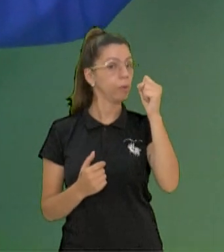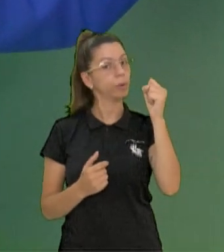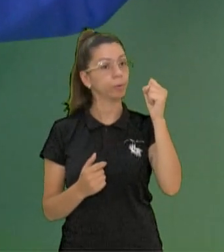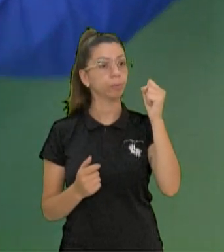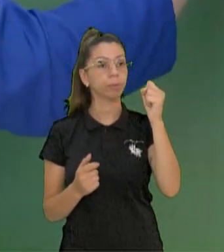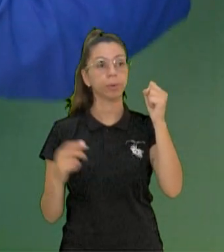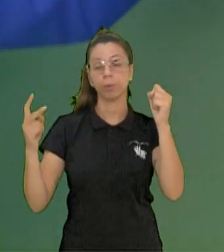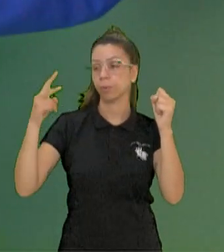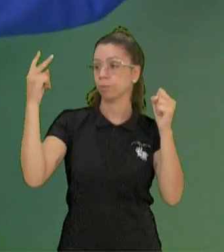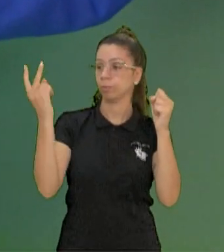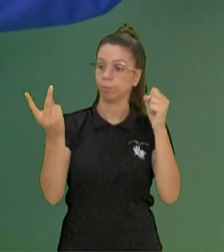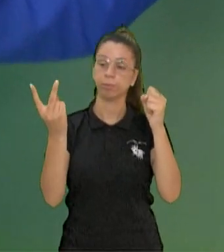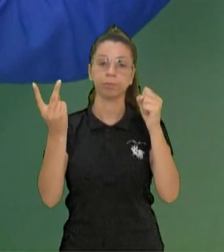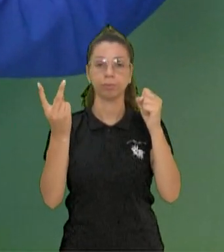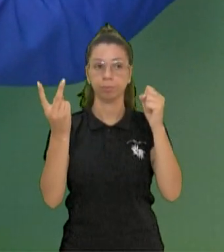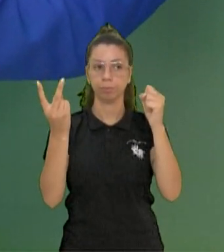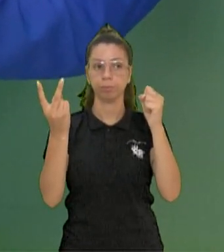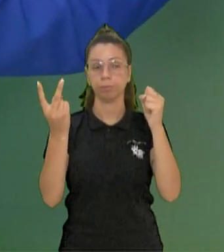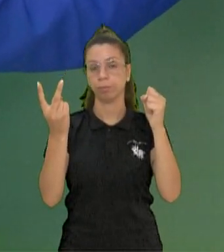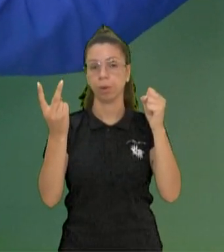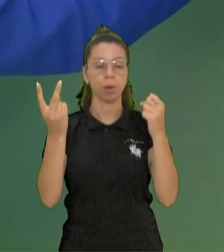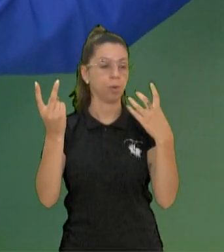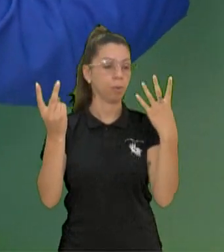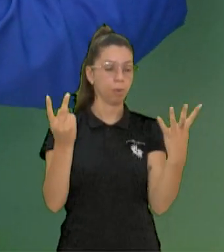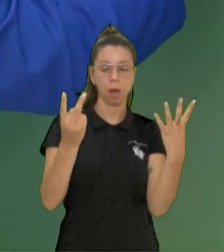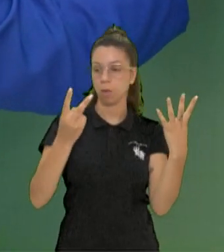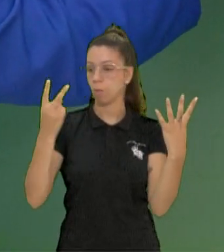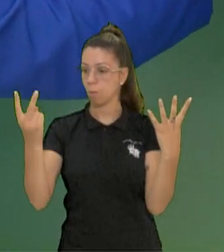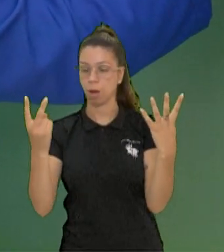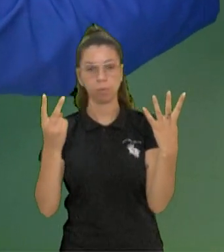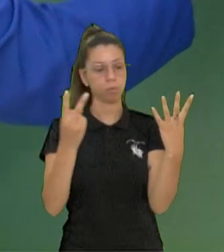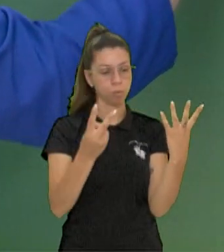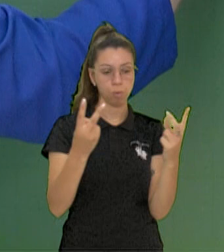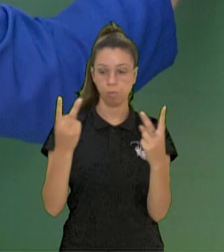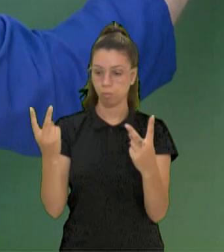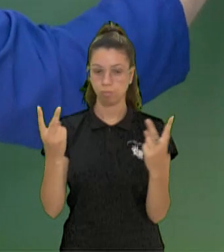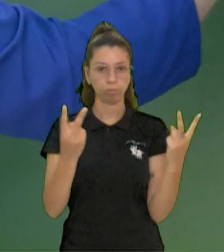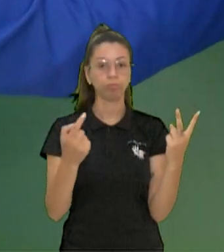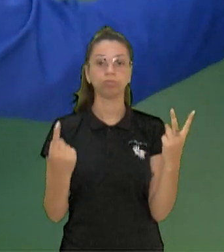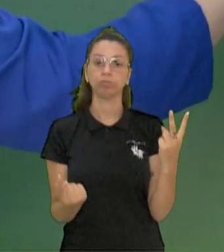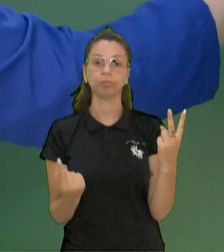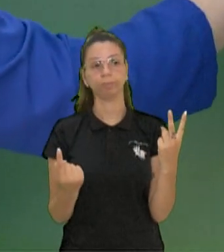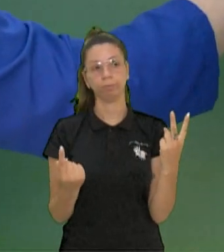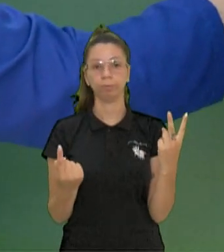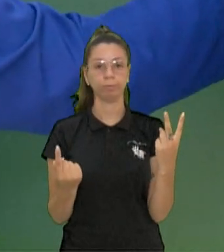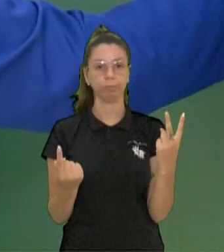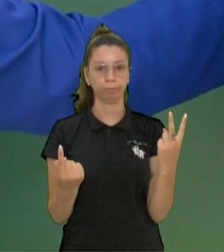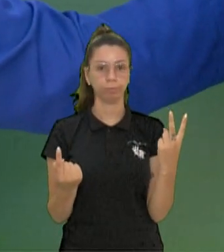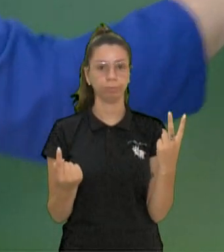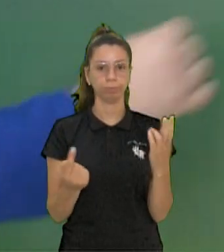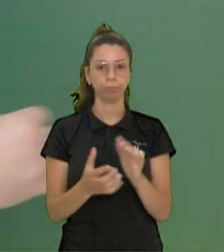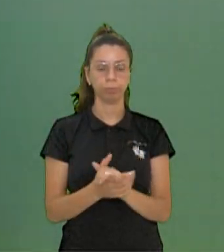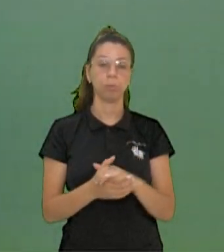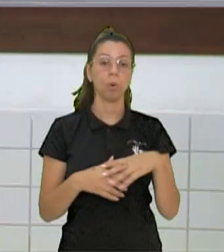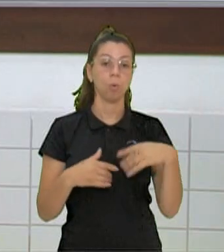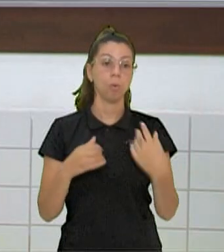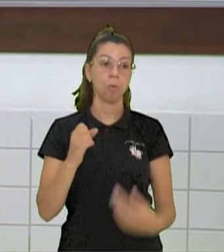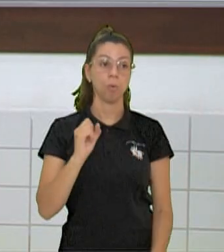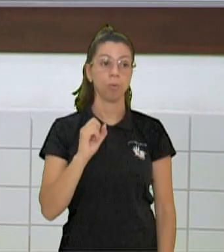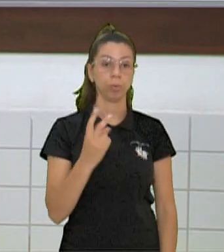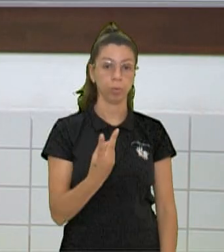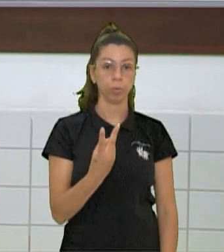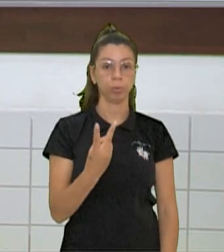eu dividir por 2 dá 4, se eu dividir por 2 dá 2, se eu dividir por 2 dá 1. Então, o 8 é 2 elevado a 3.